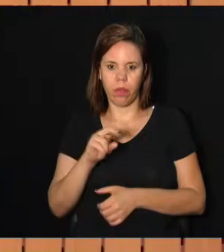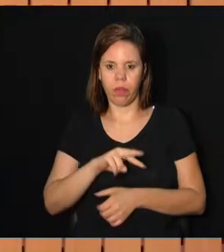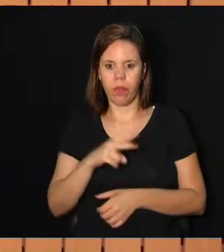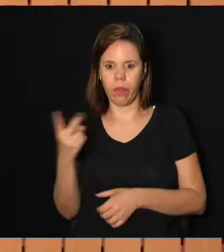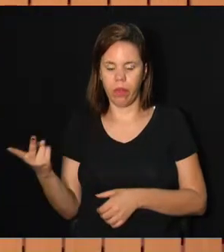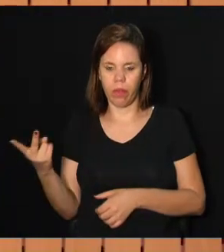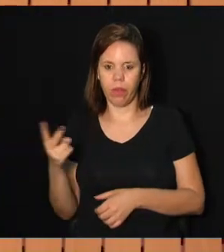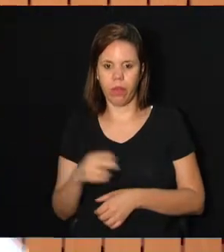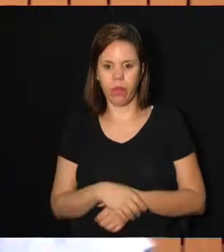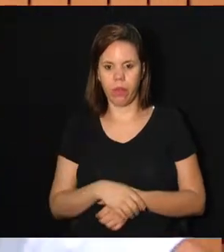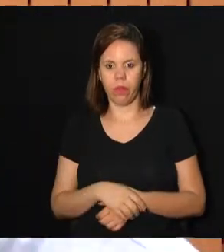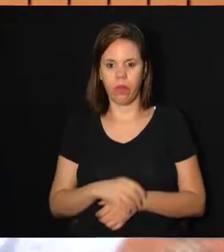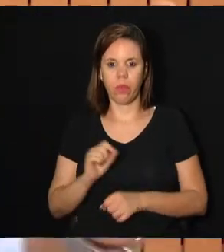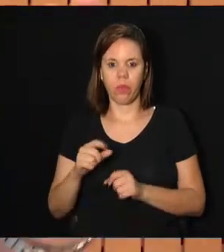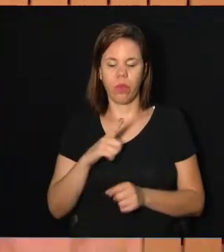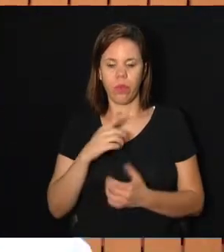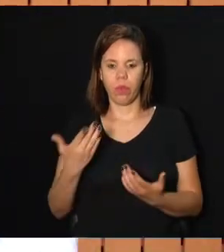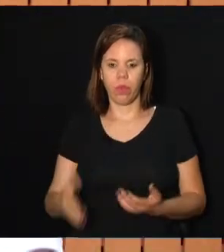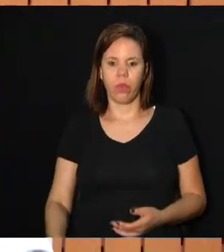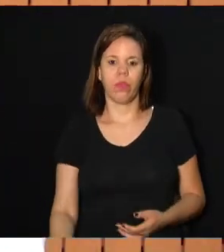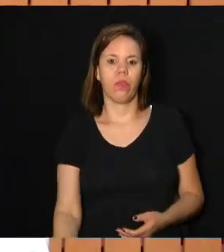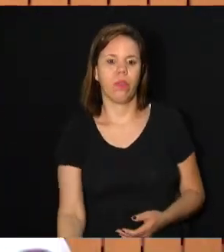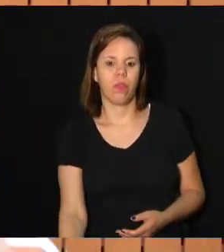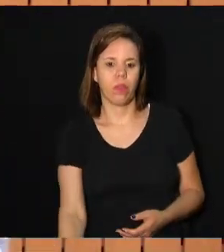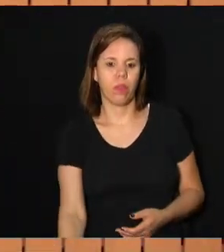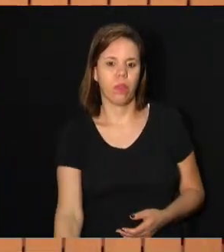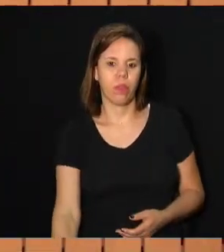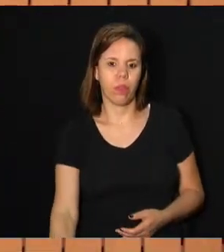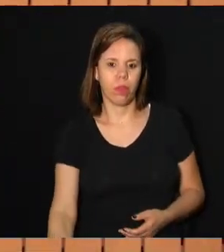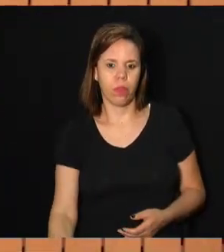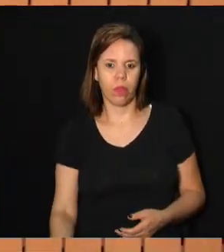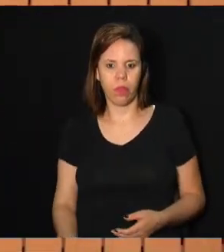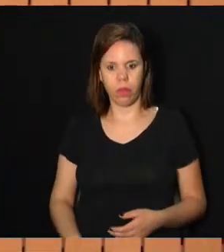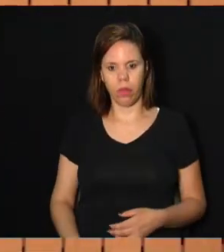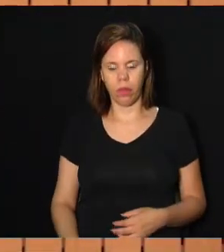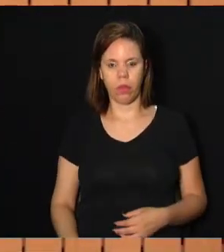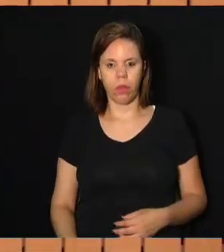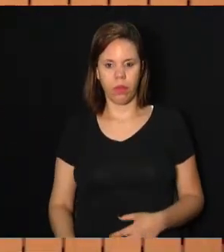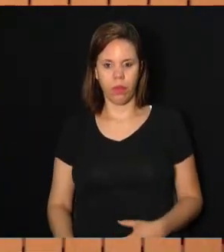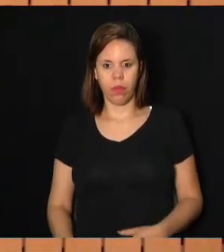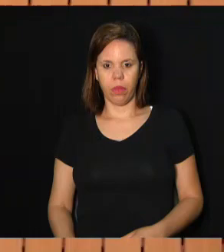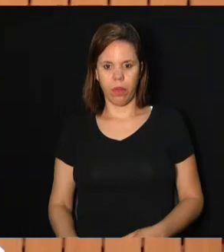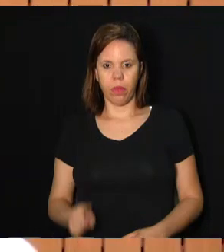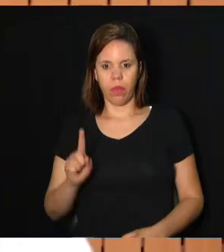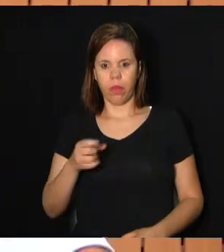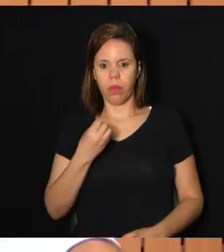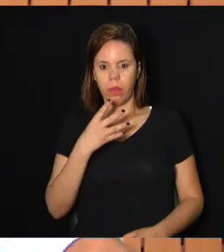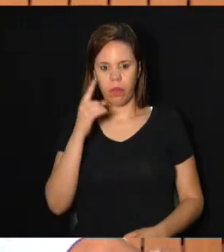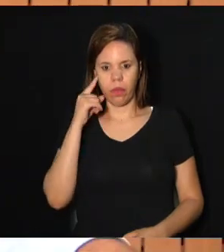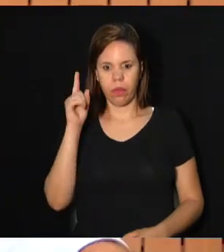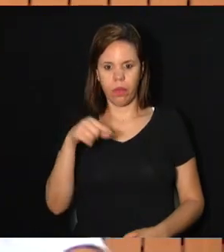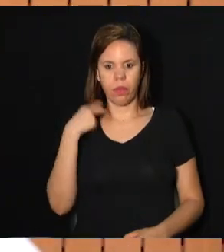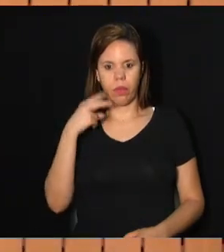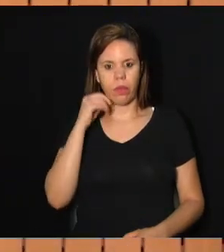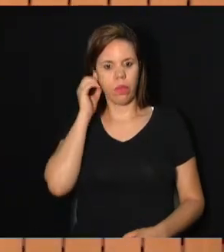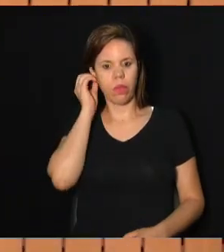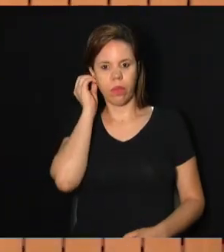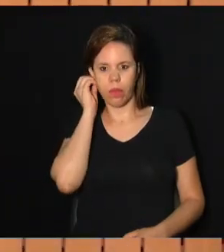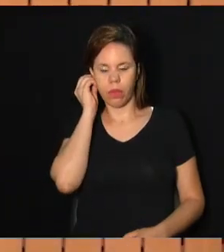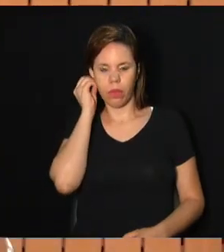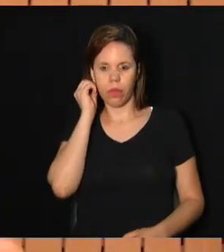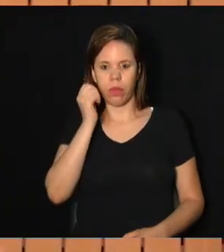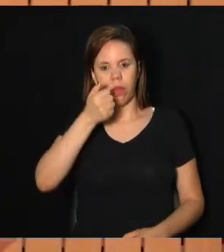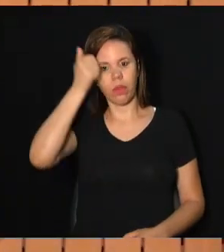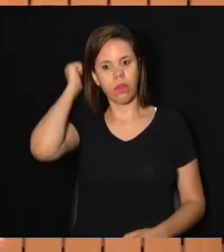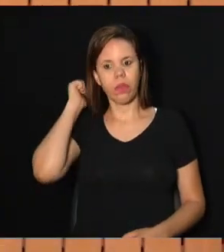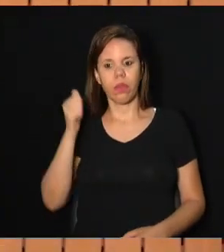exatamente inverter o que nós temos hoje. Mas não poderia ressaltar essa boa ideia que o vereador Ailton